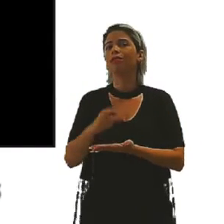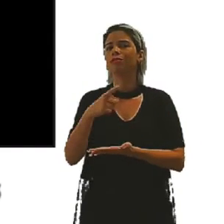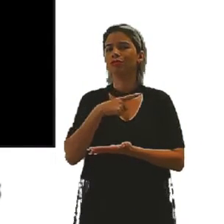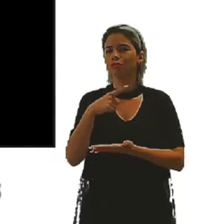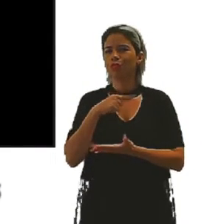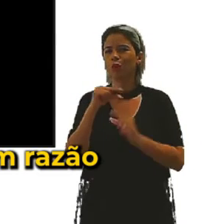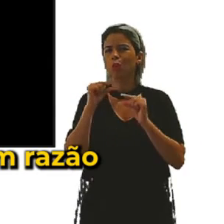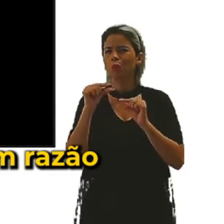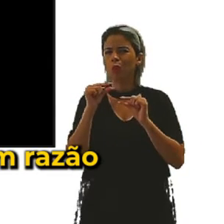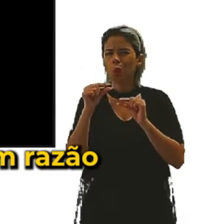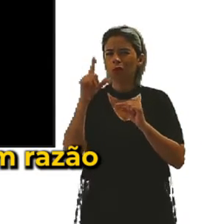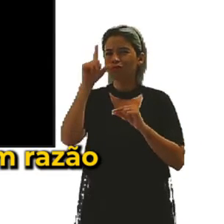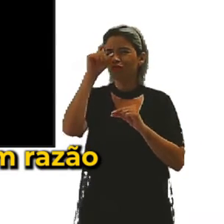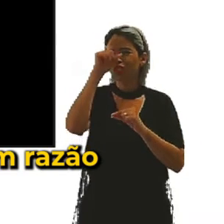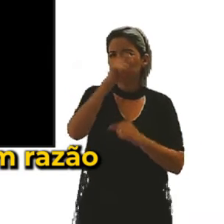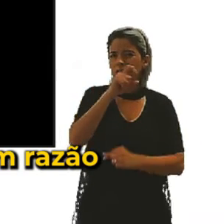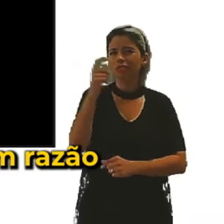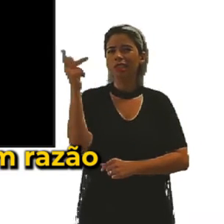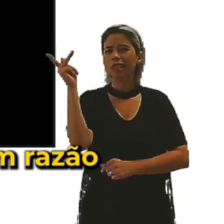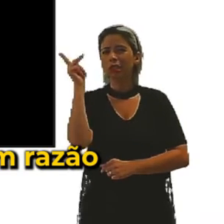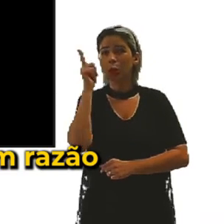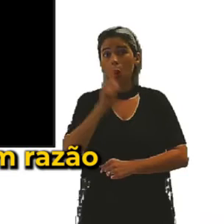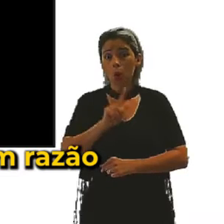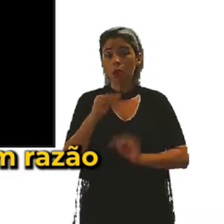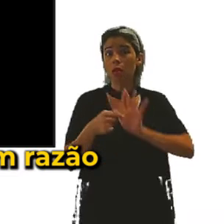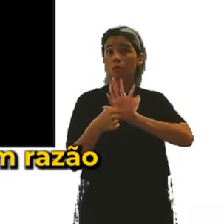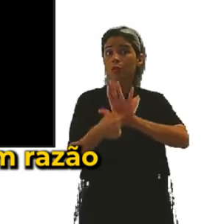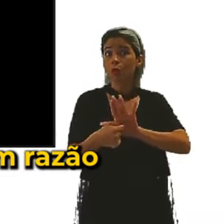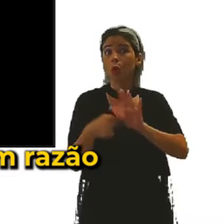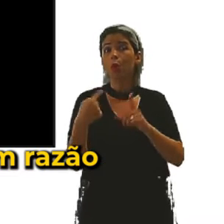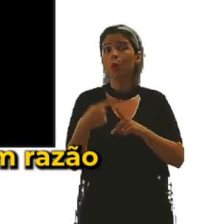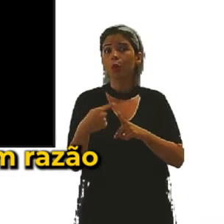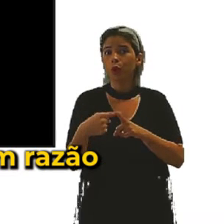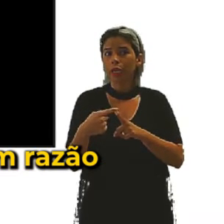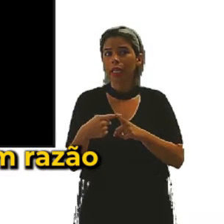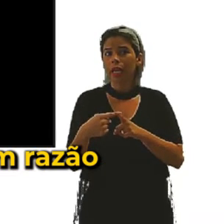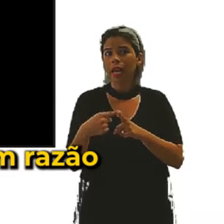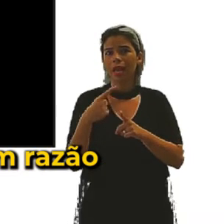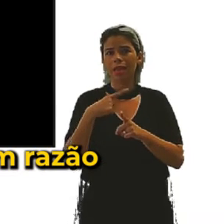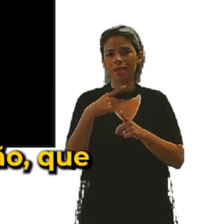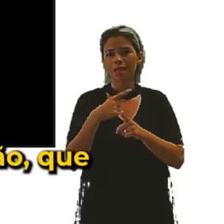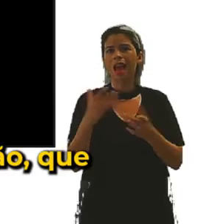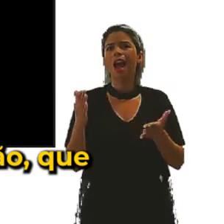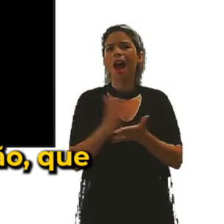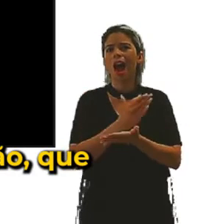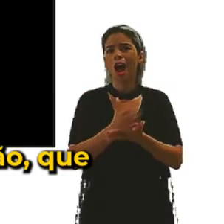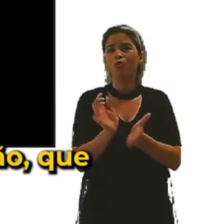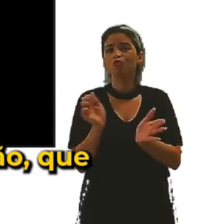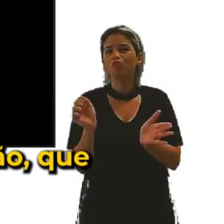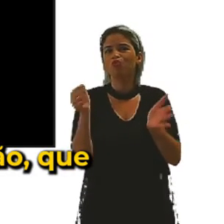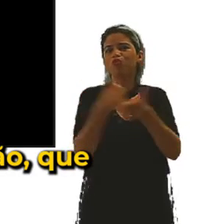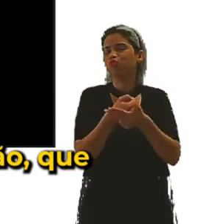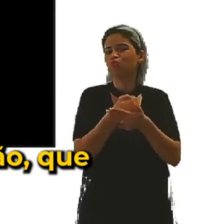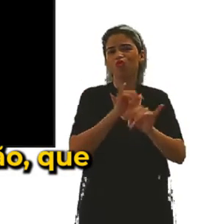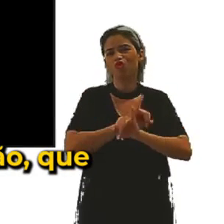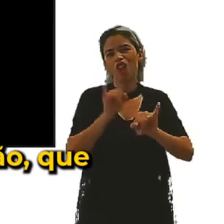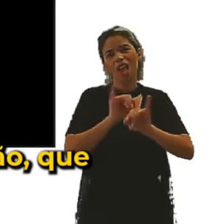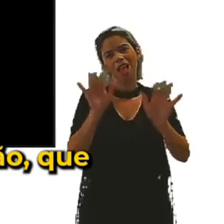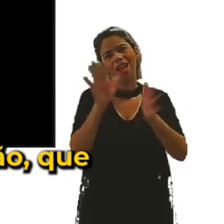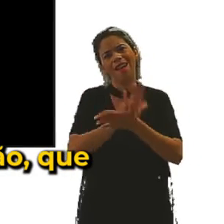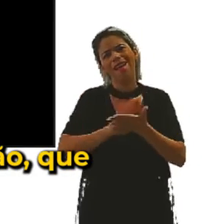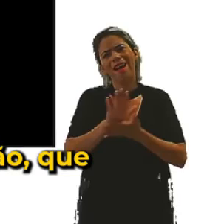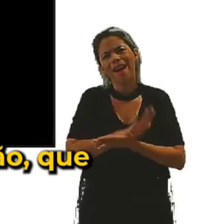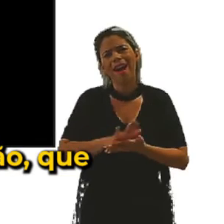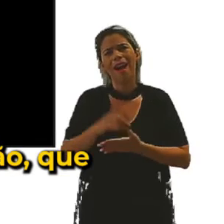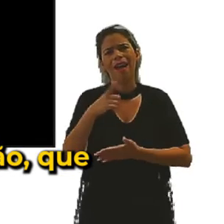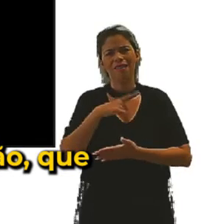pouco difíceis de serem apurados, justamente em razão das subnotificações. Nós temos aí uma questão patrimonial que